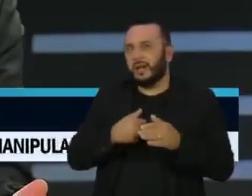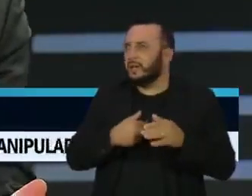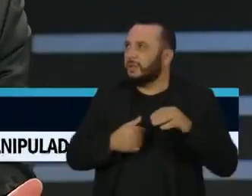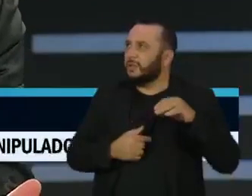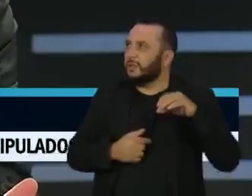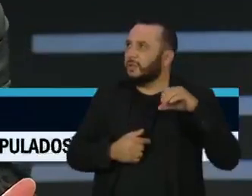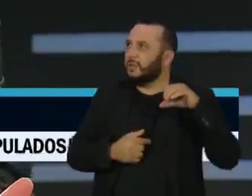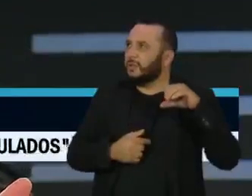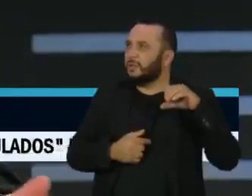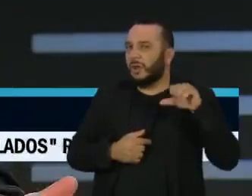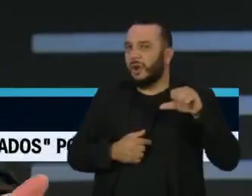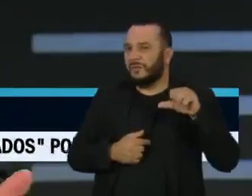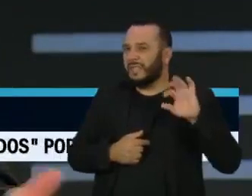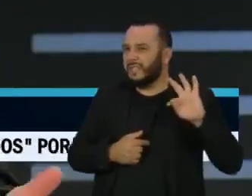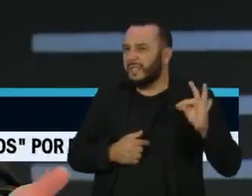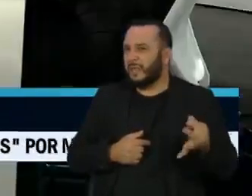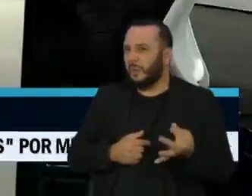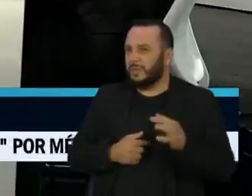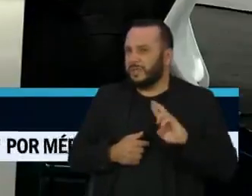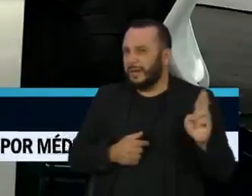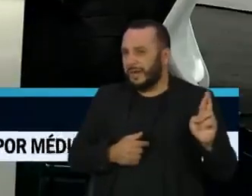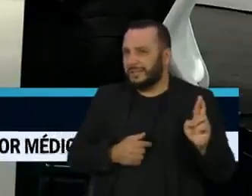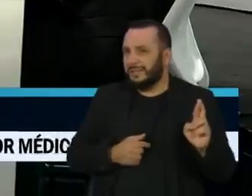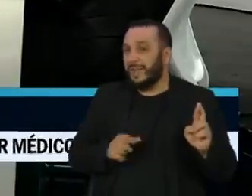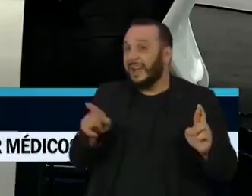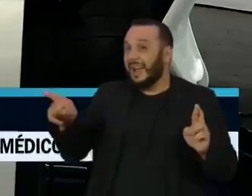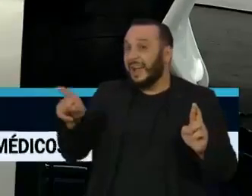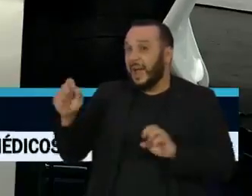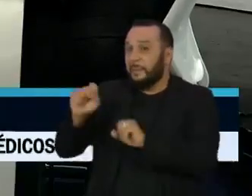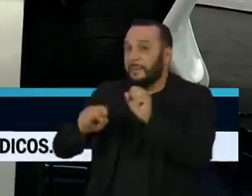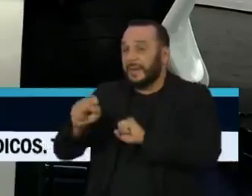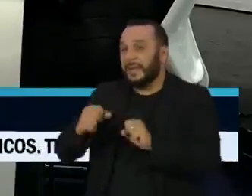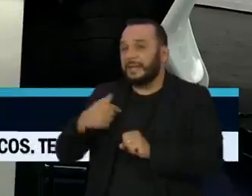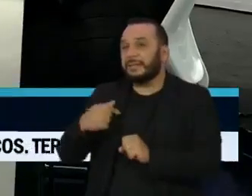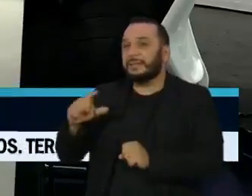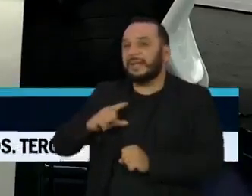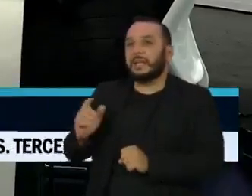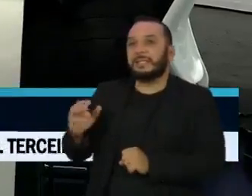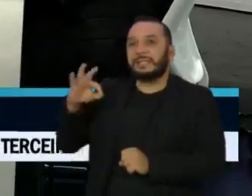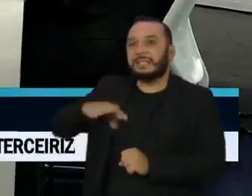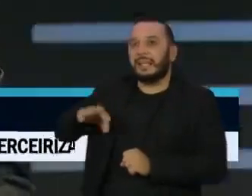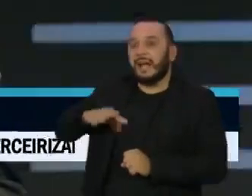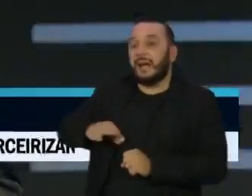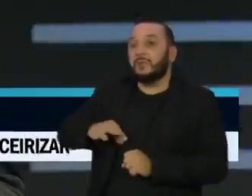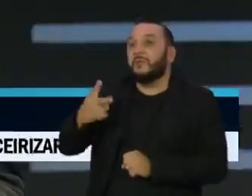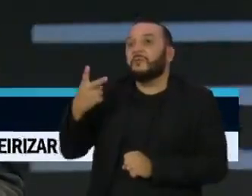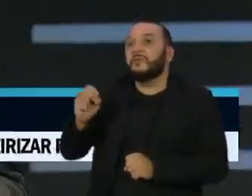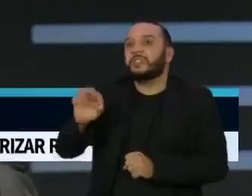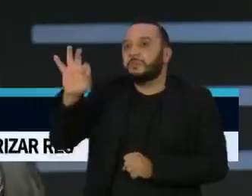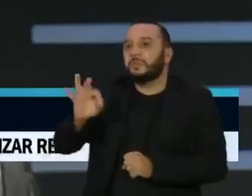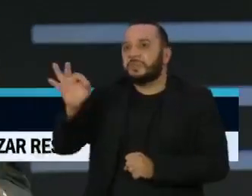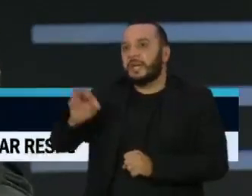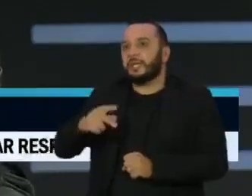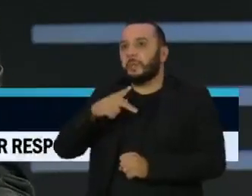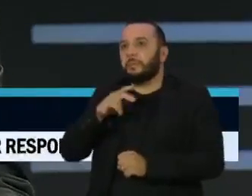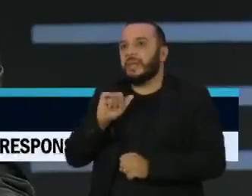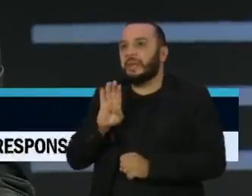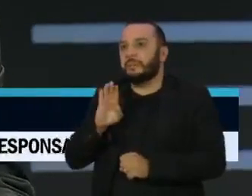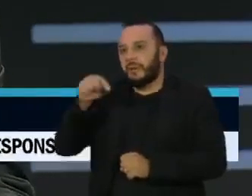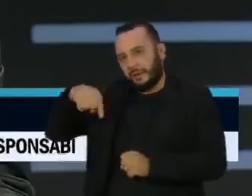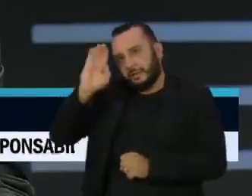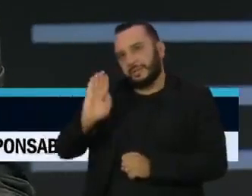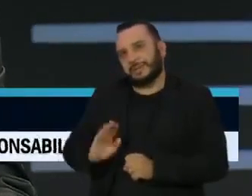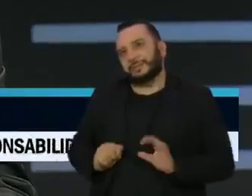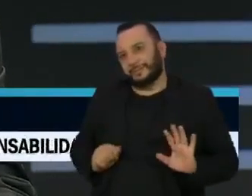cento e vinte por cento da do PIB brasileiro é muita coisa então se o tamanho impressiona mas eu diria o seguinte que talvez o que mais